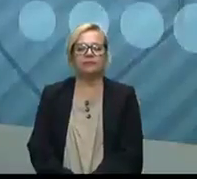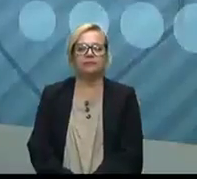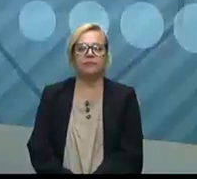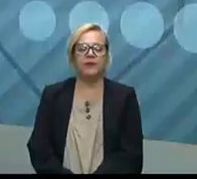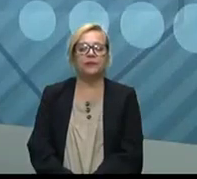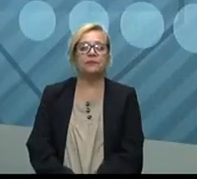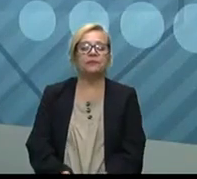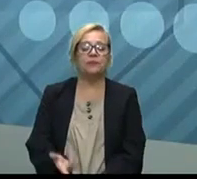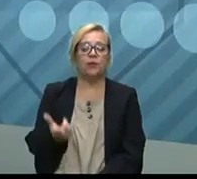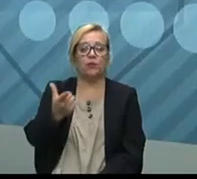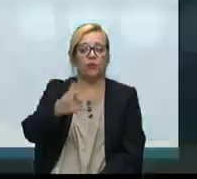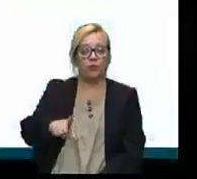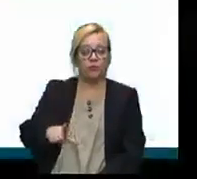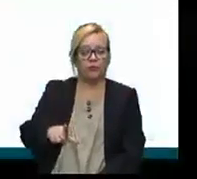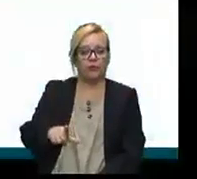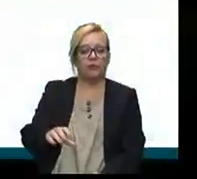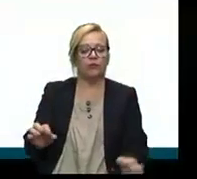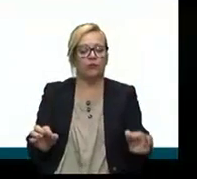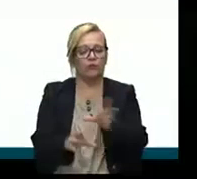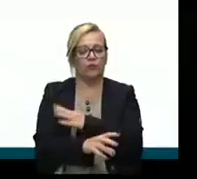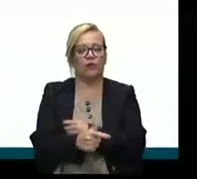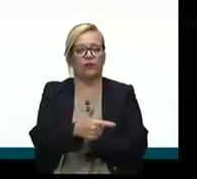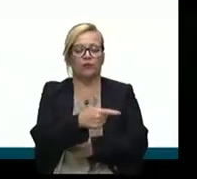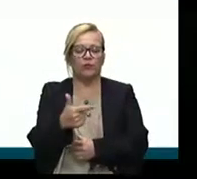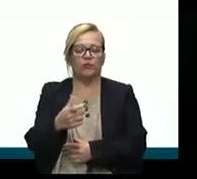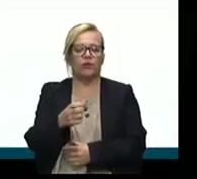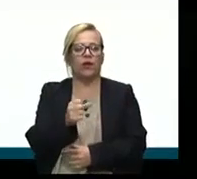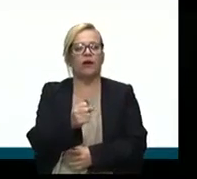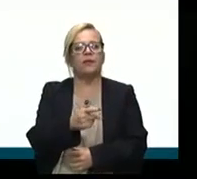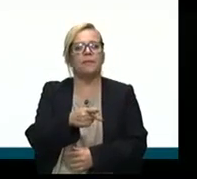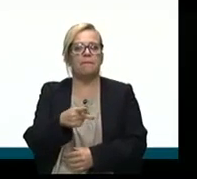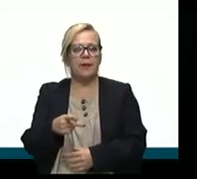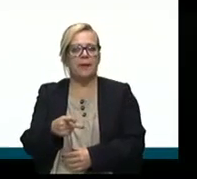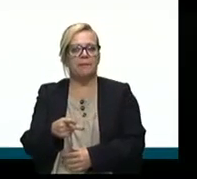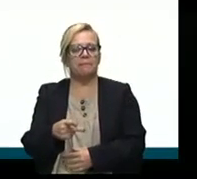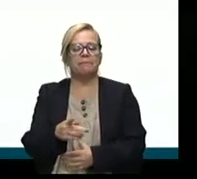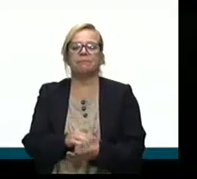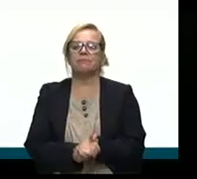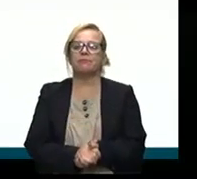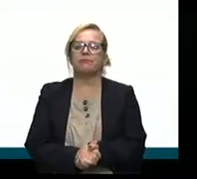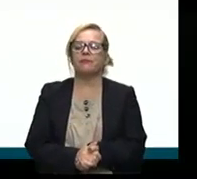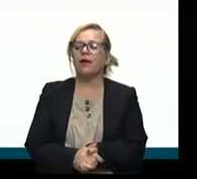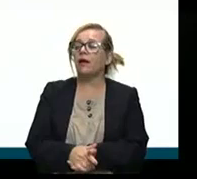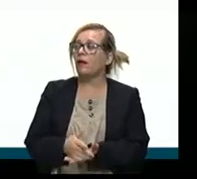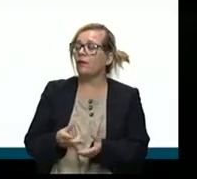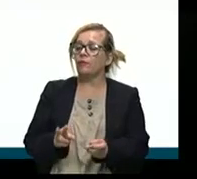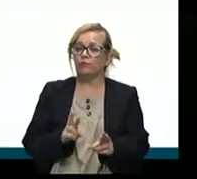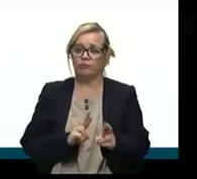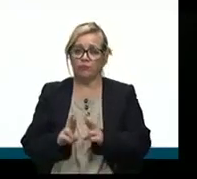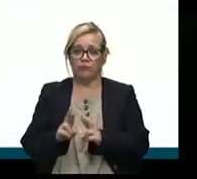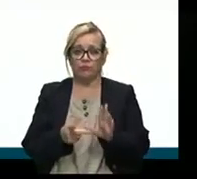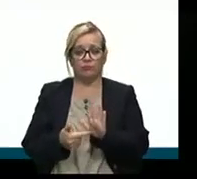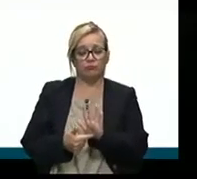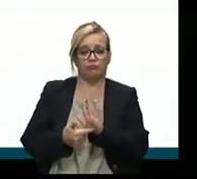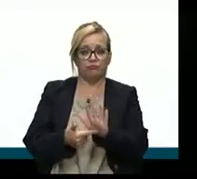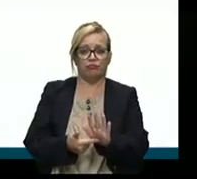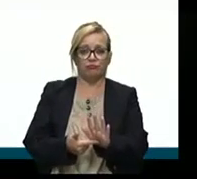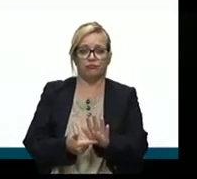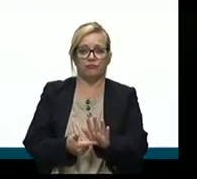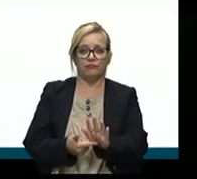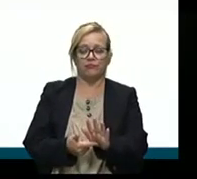Acompanhe comigo no quadro a segunda situação problema. Verificamos anteriormente que o coeficiente de correlação para a amostra apresentada